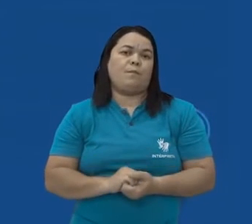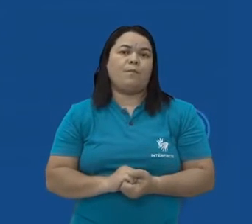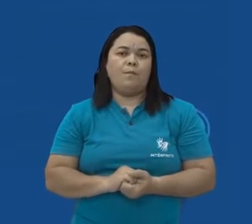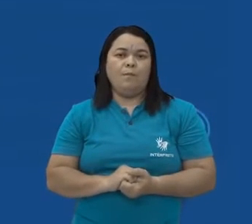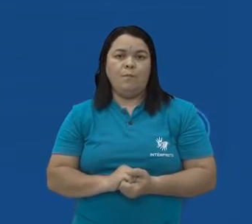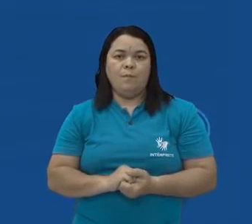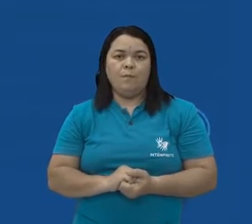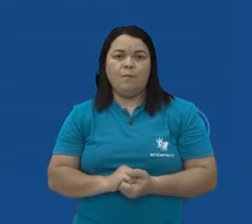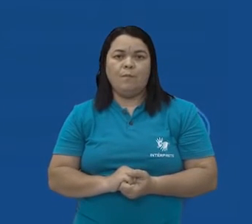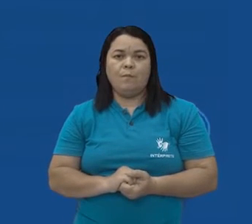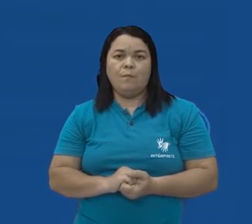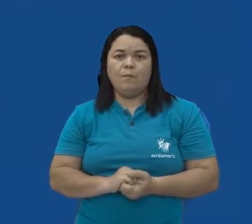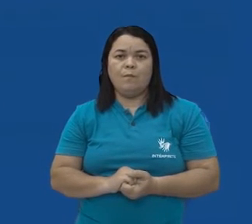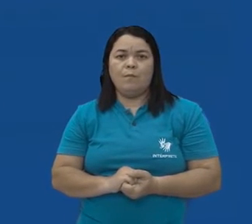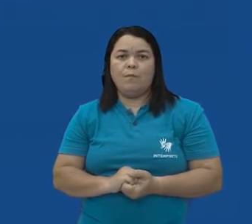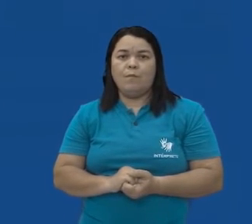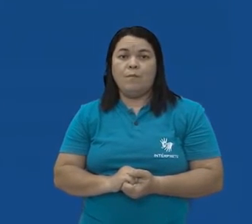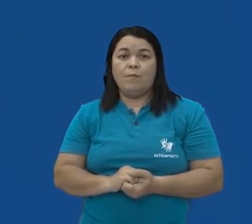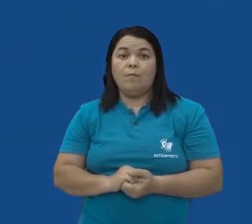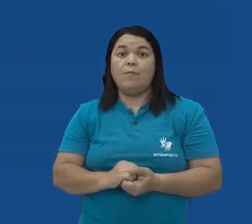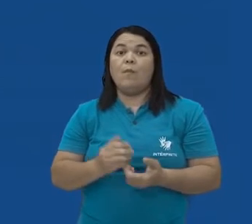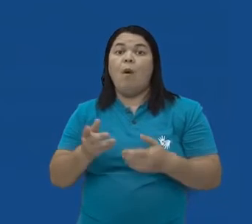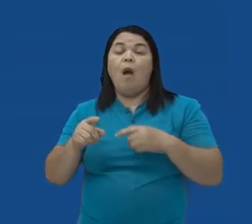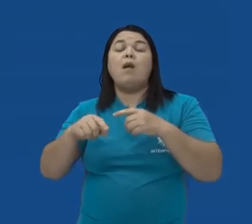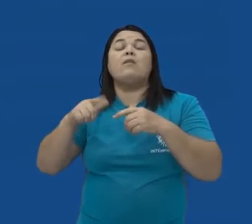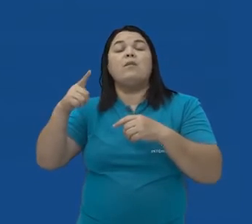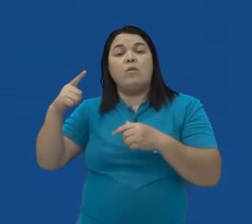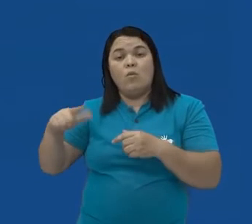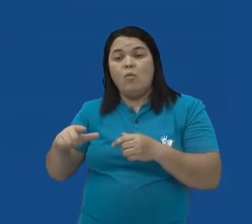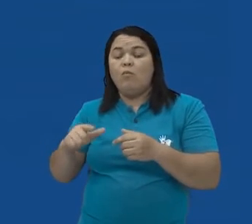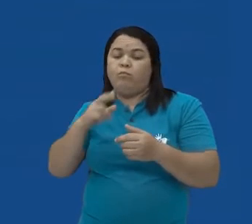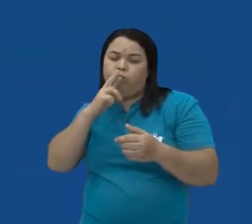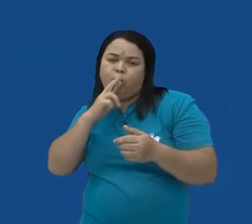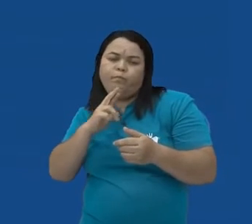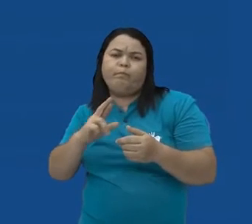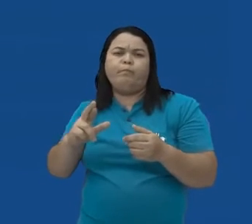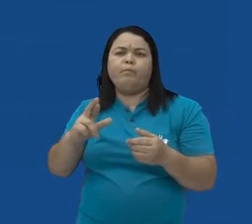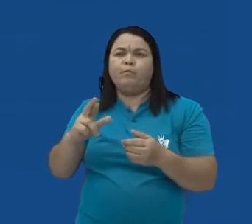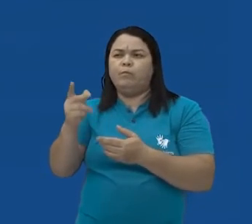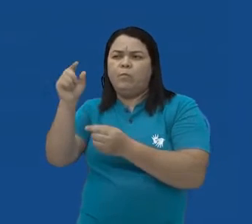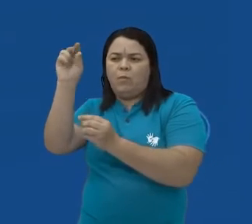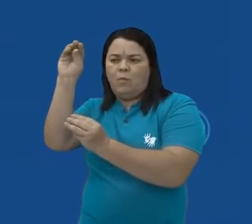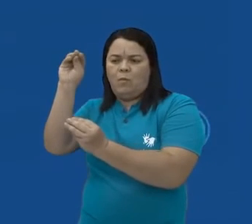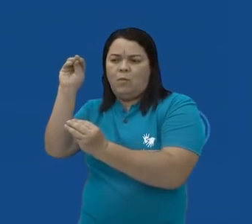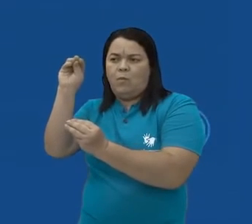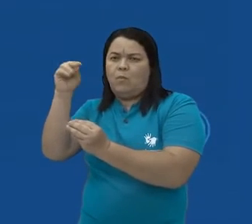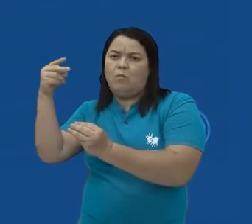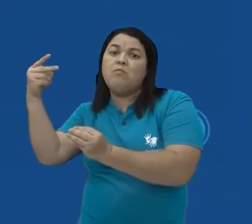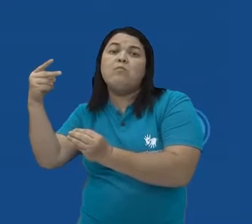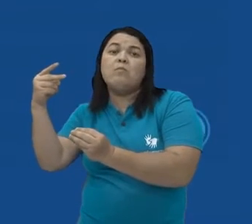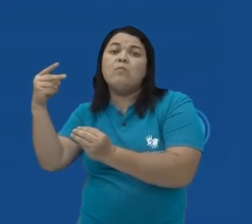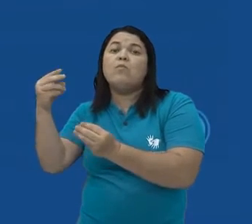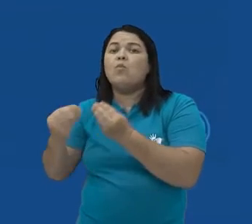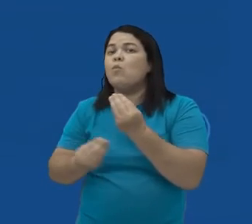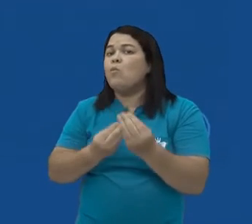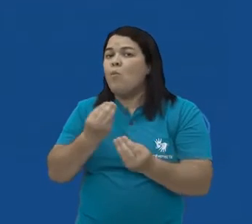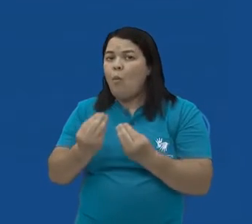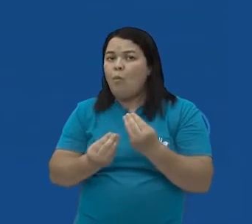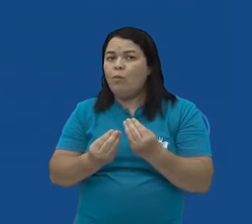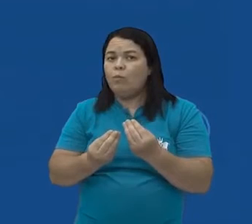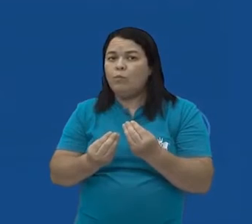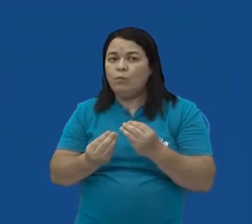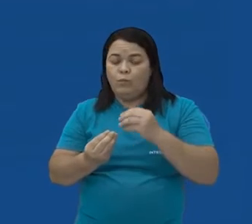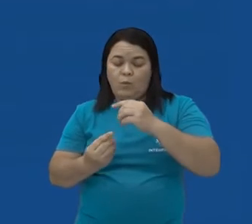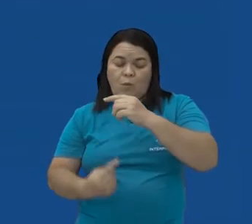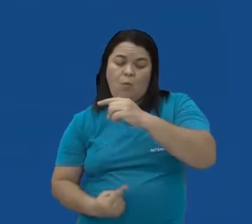a 3. E aí a gente vai ter que resolver de novo esta potenciação, tá? Como essa